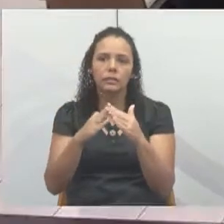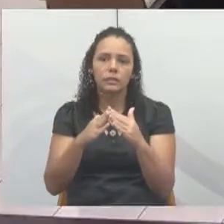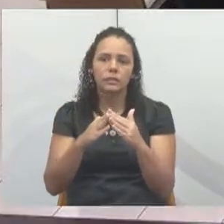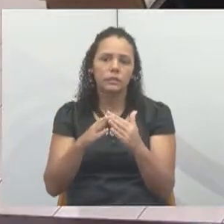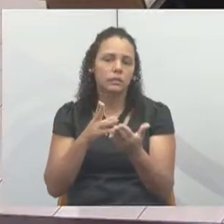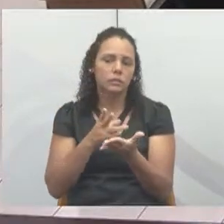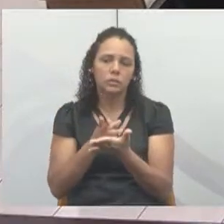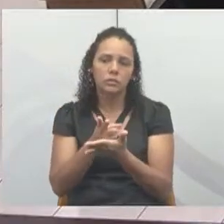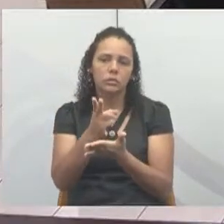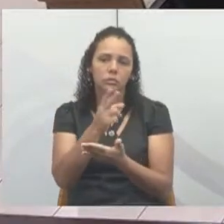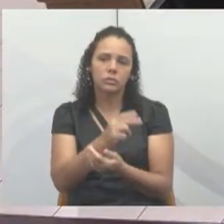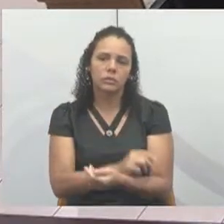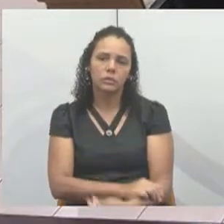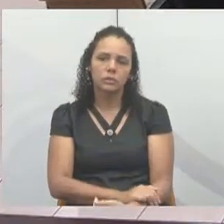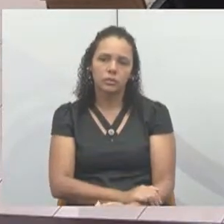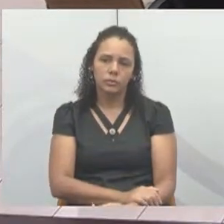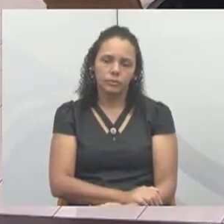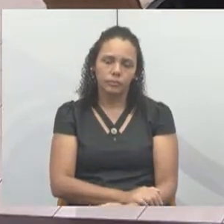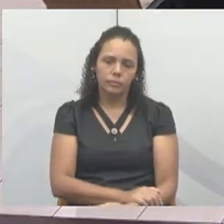barco.